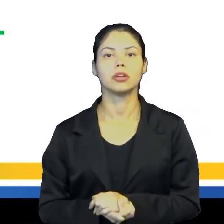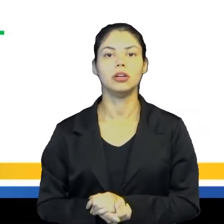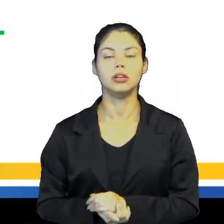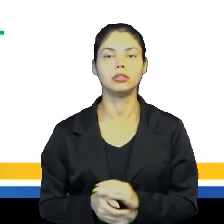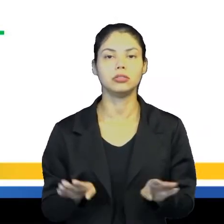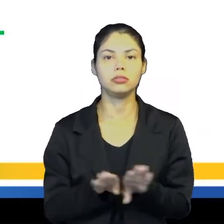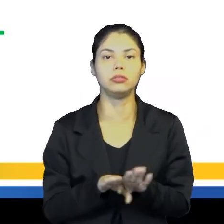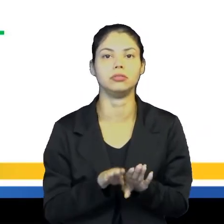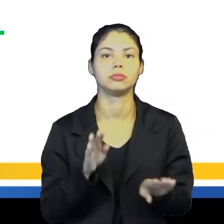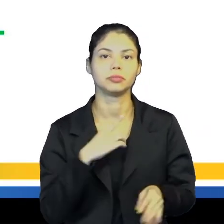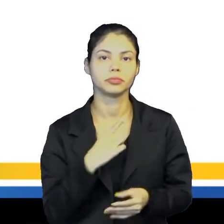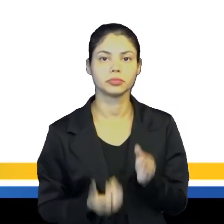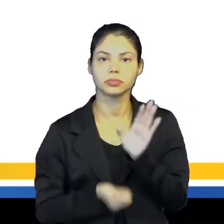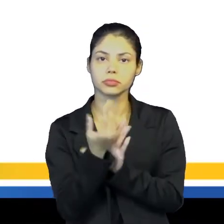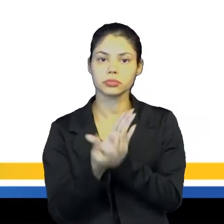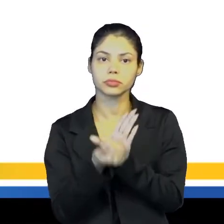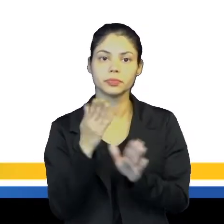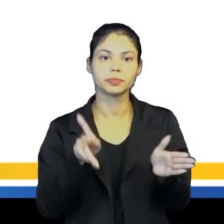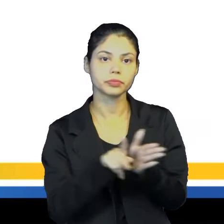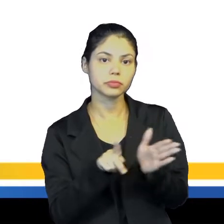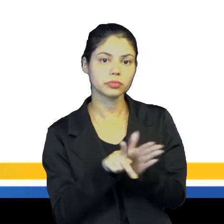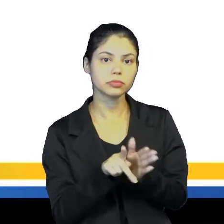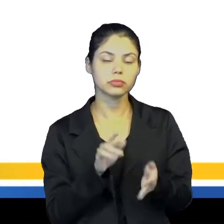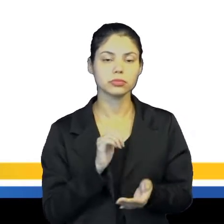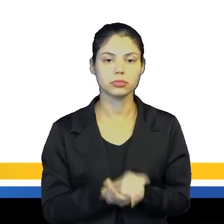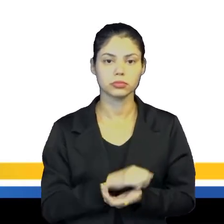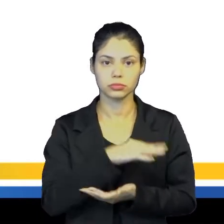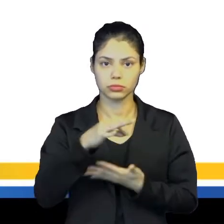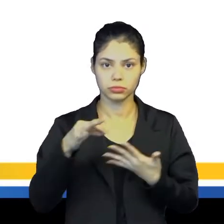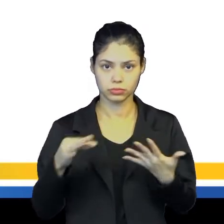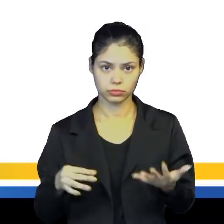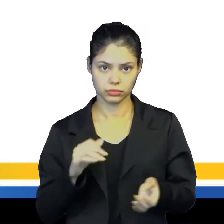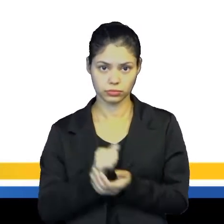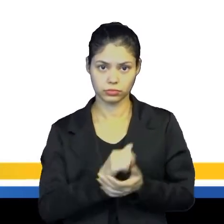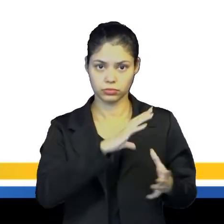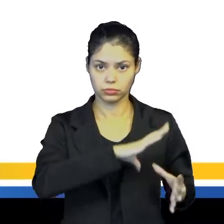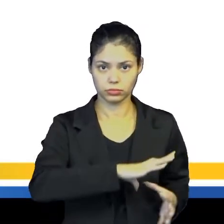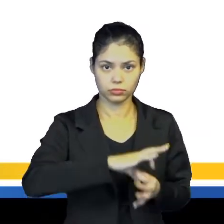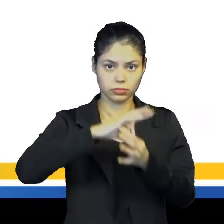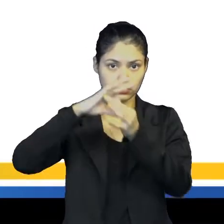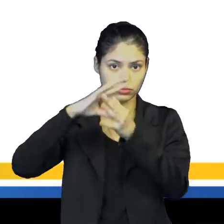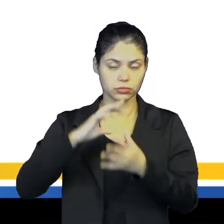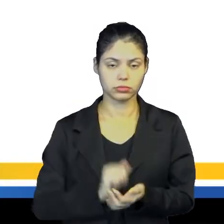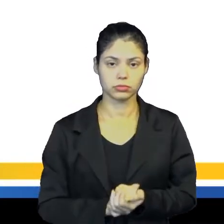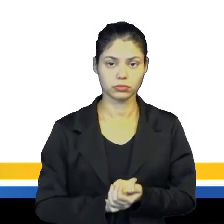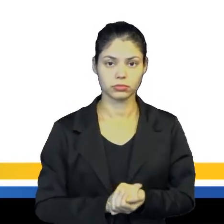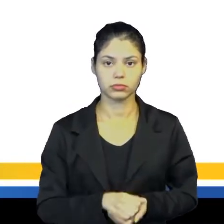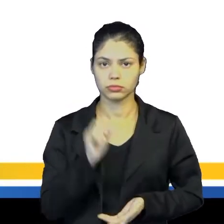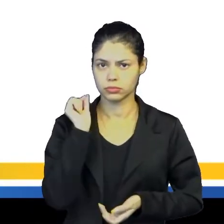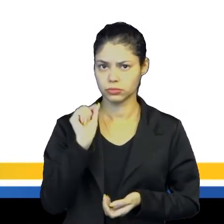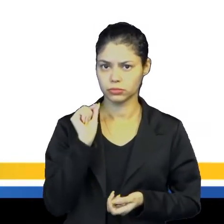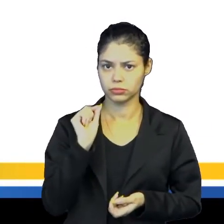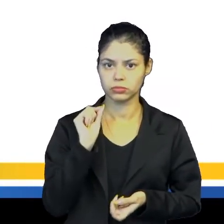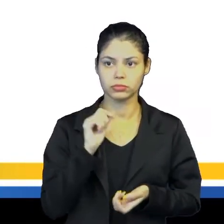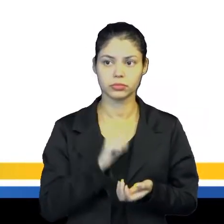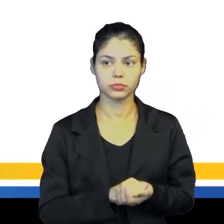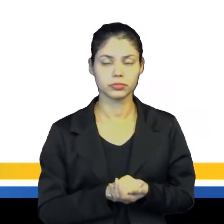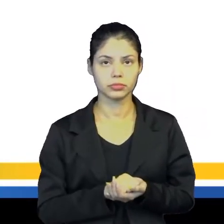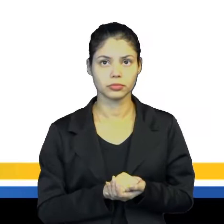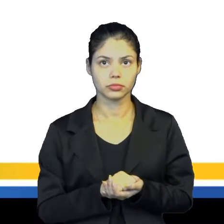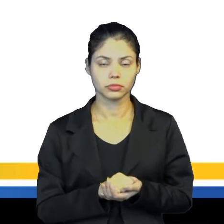essas são as dicas para a nossa produção e eu vou falar sobre elementos coesivos. O que é tornar meu texto coerente,